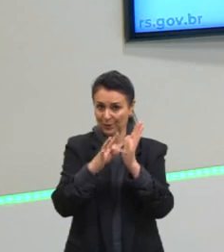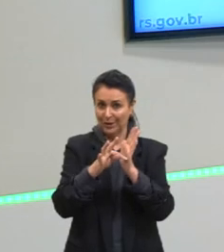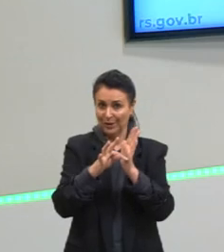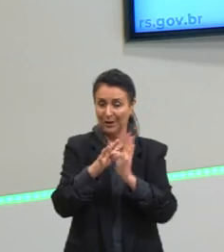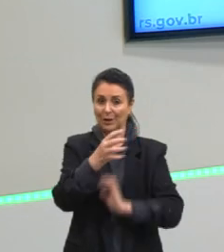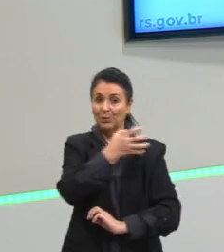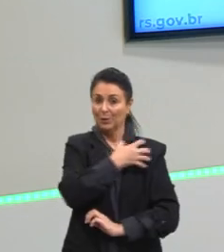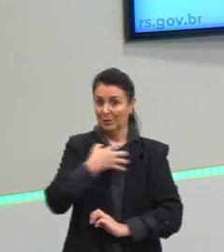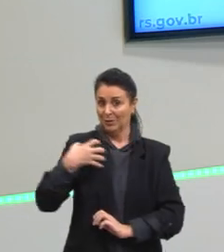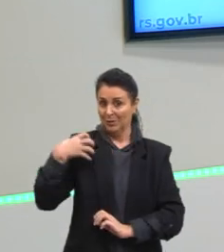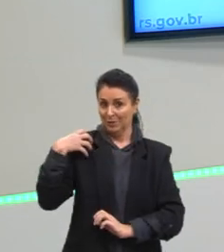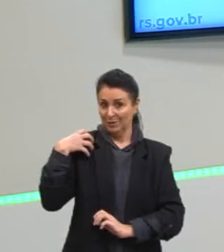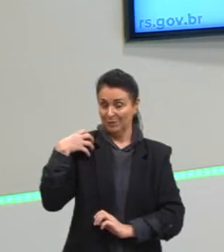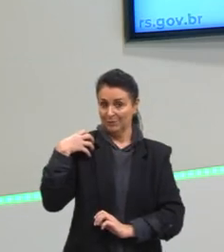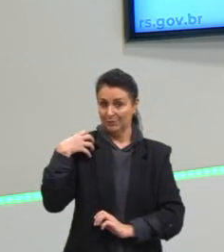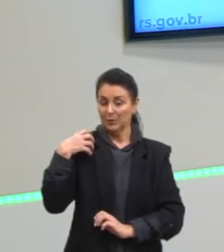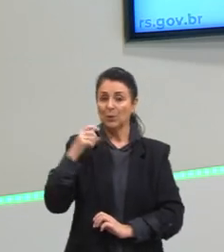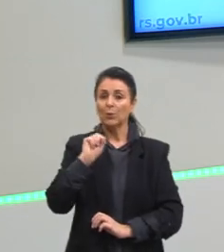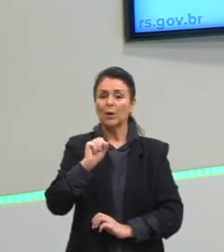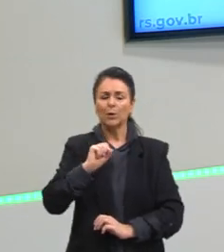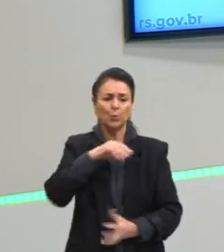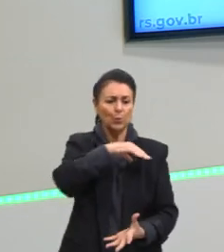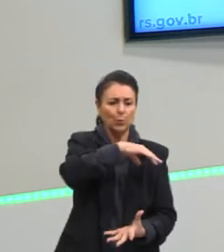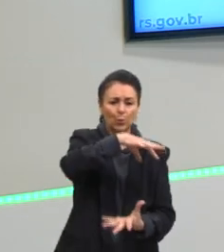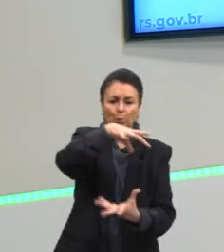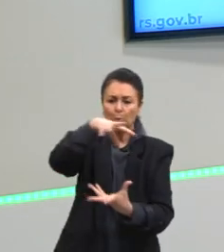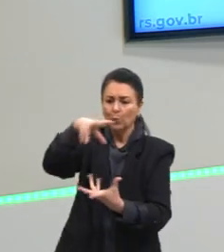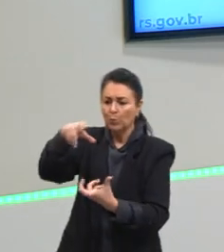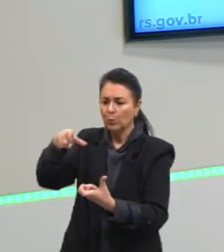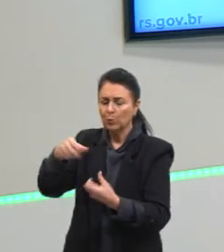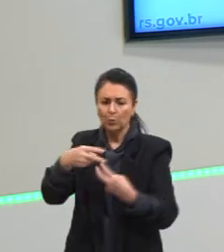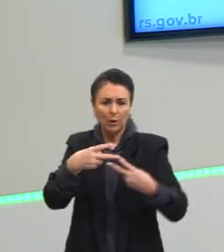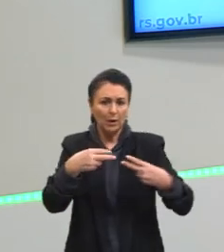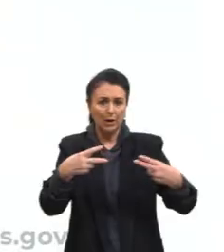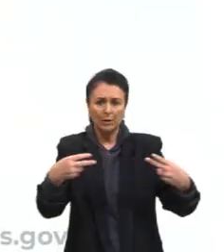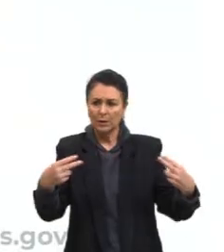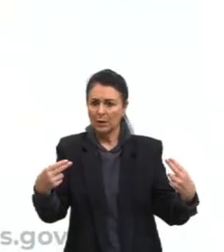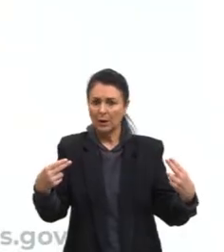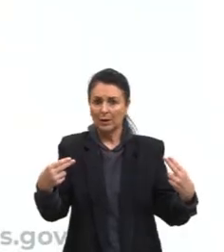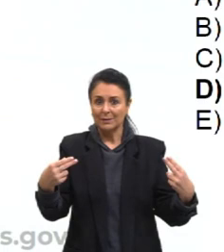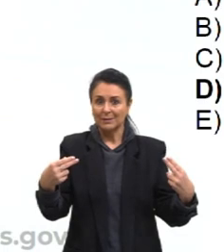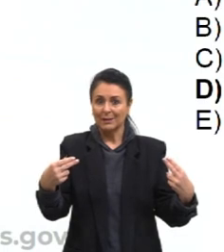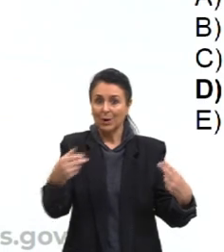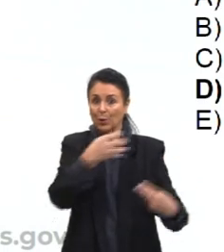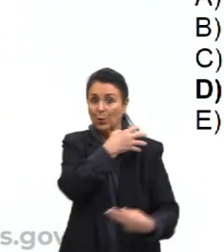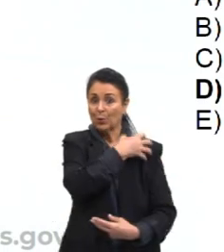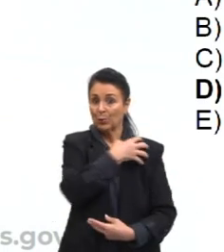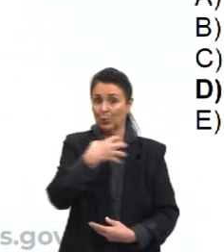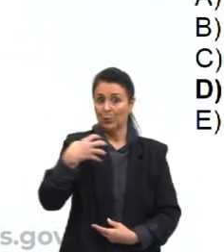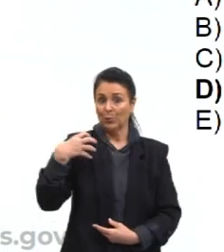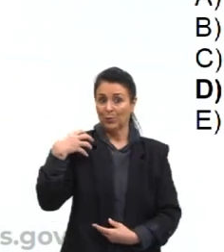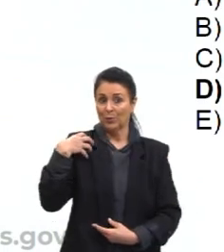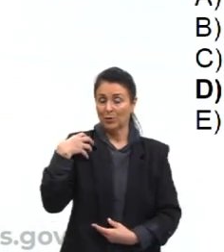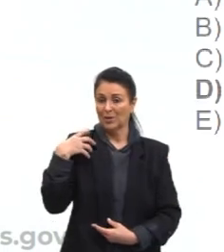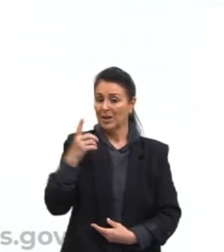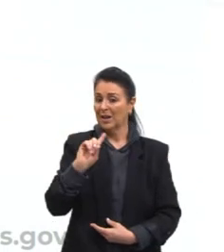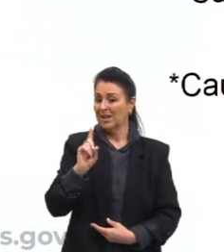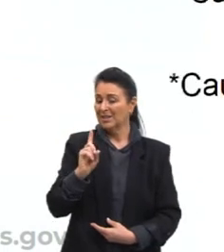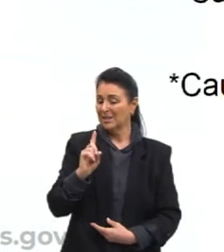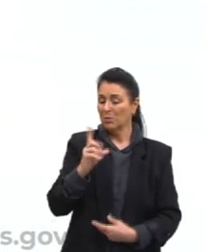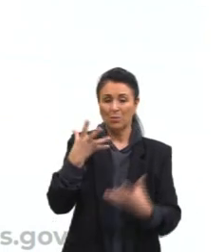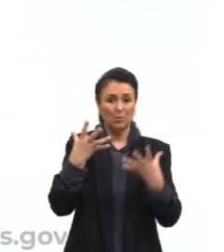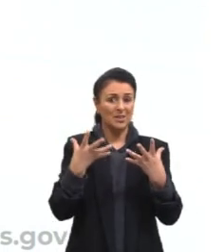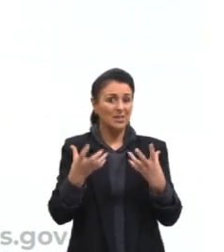Aristóteles né e sobre o mundo sobre as causas ele Aristóteles Portanto ele discorda